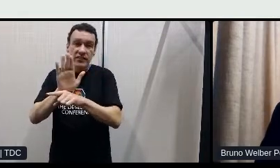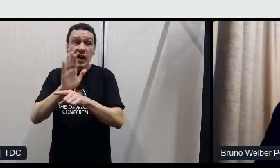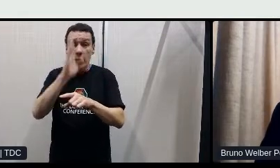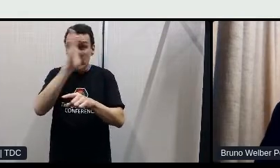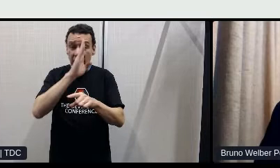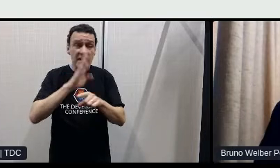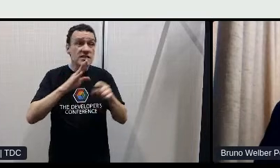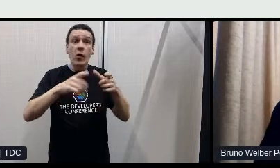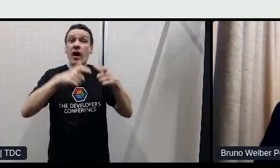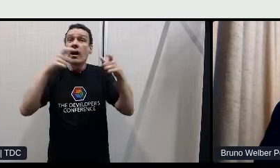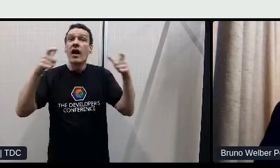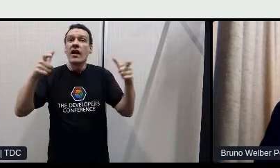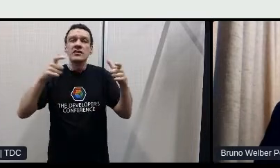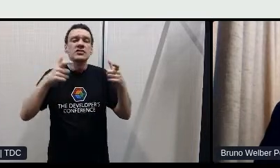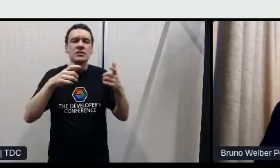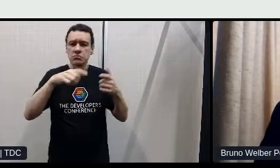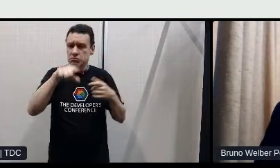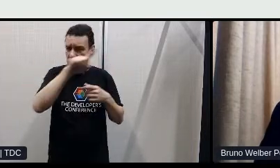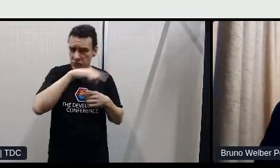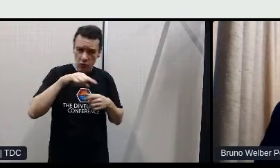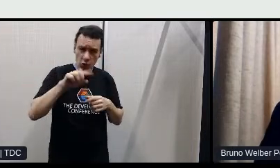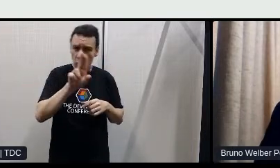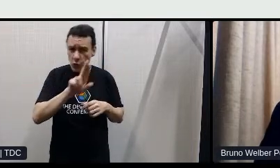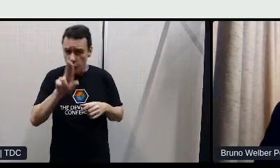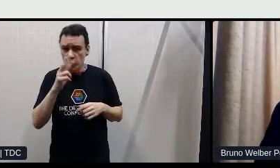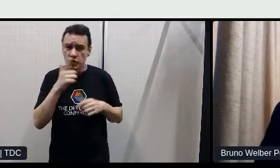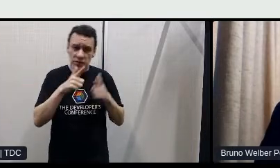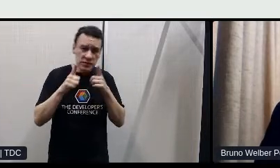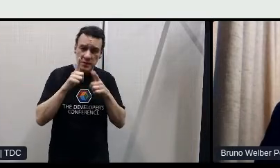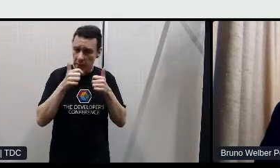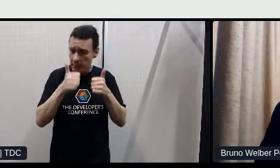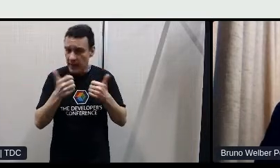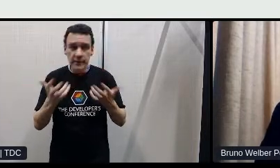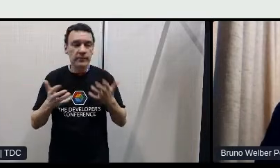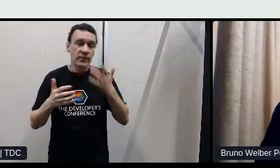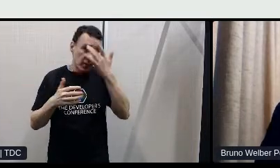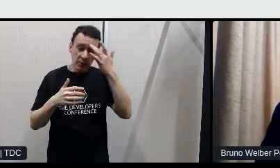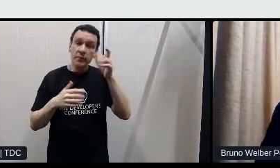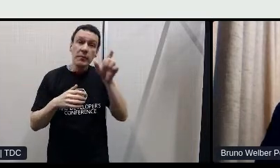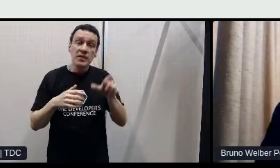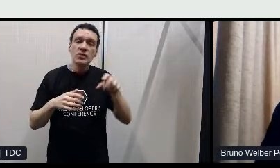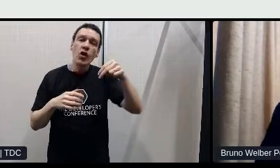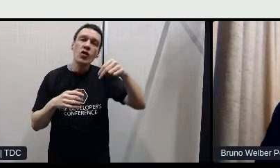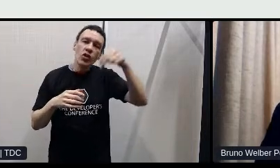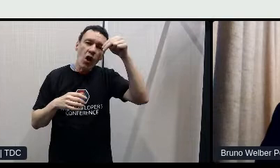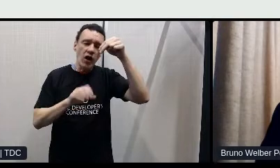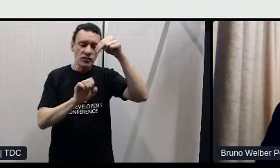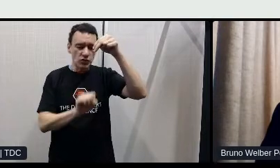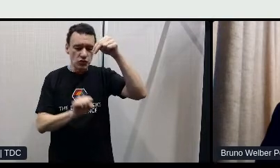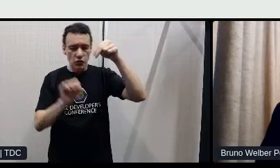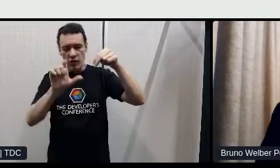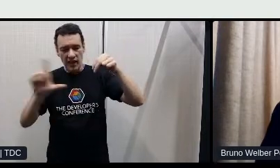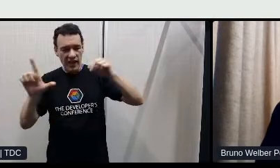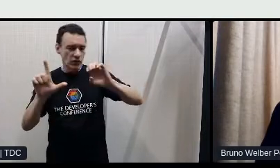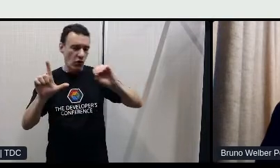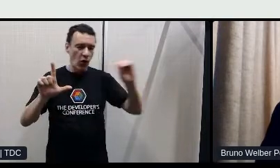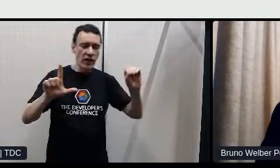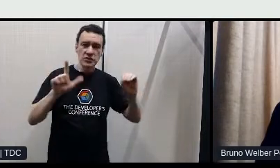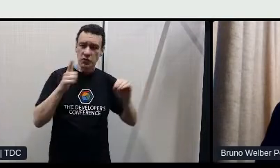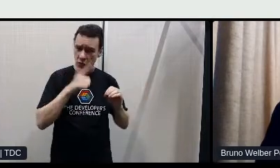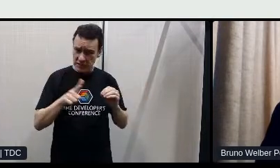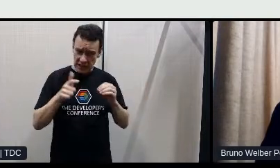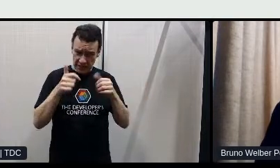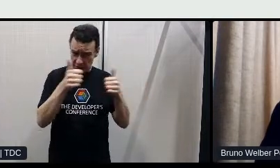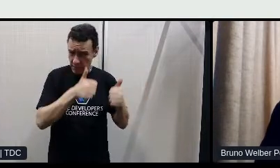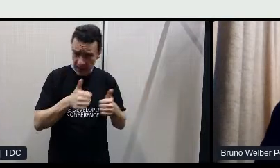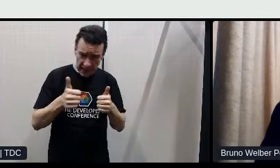é. Né. Como que a gente sabe se o usuário do norte ou do nordeste ou do sul ou do sudeste ou do centro-oeste utiliza da mesma forma? Como